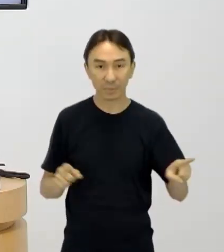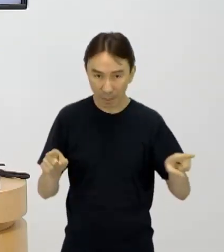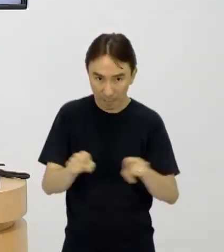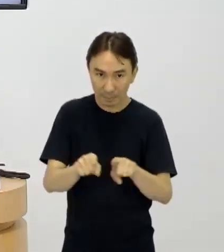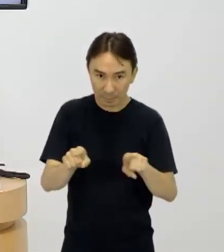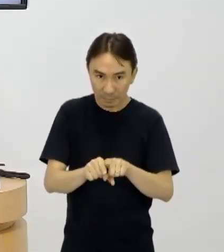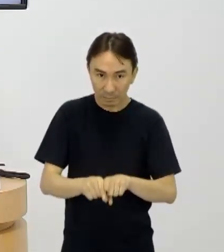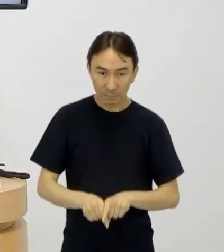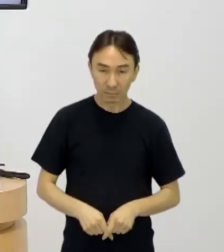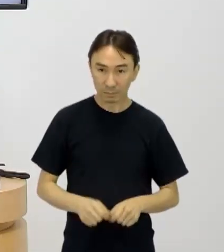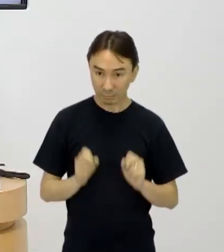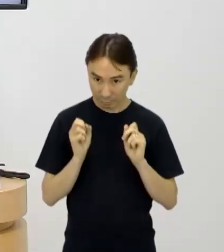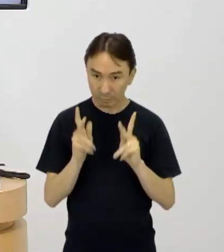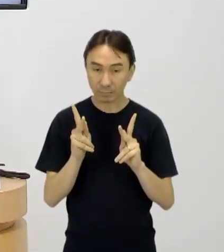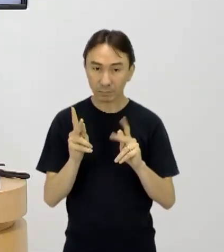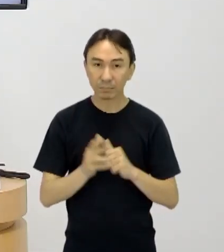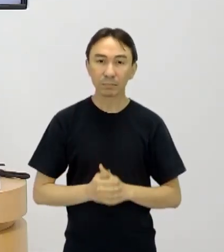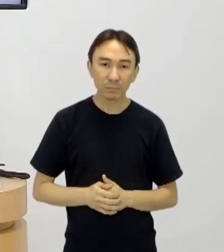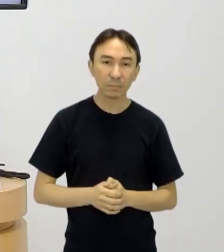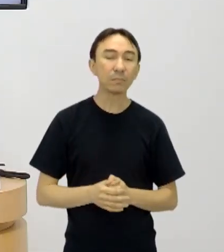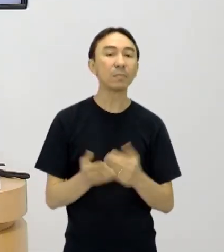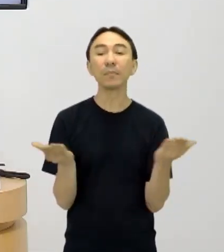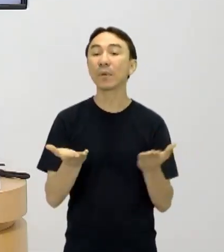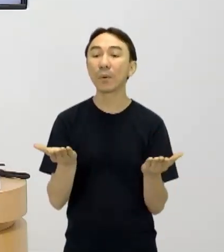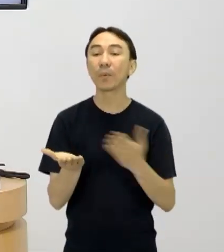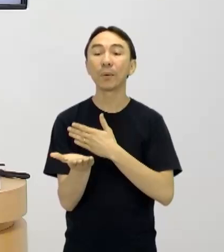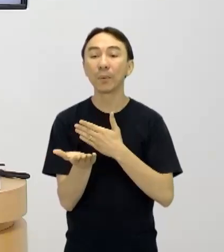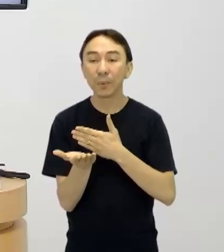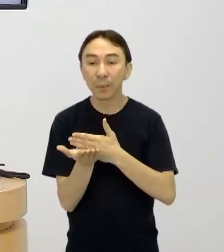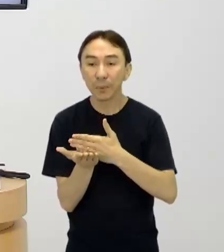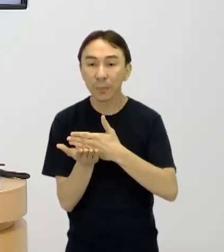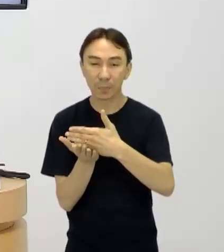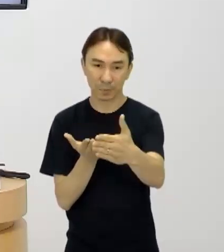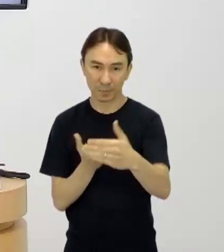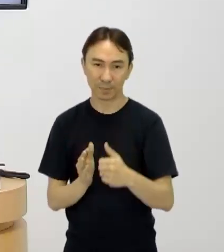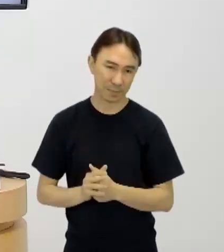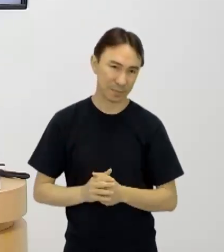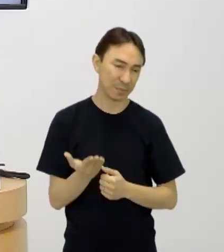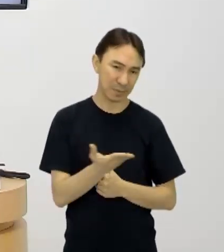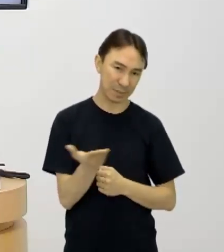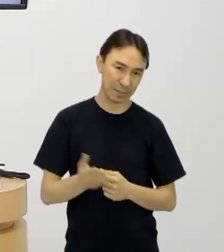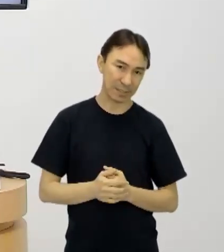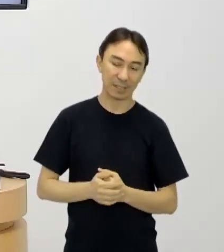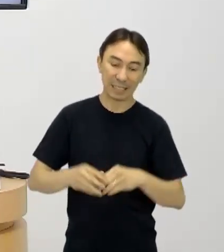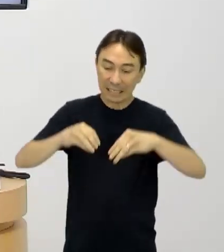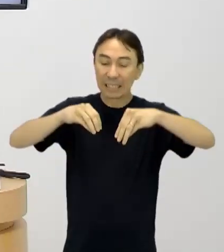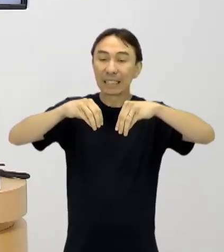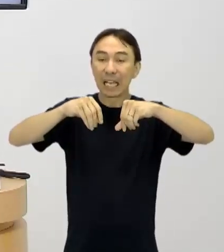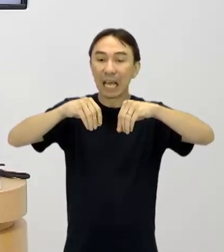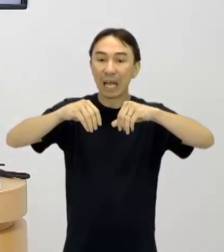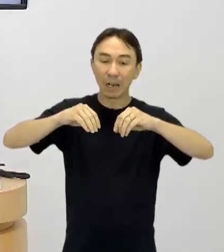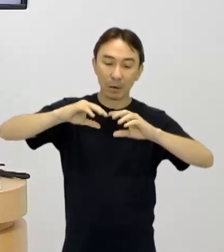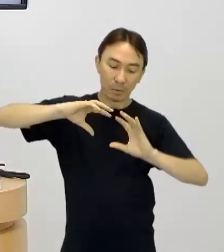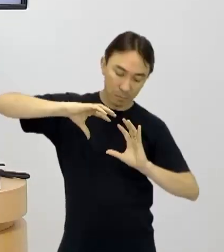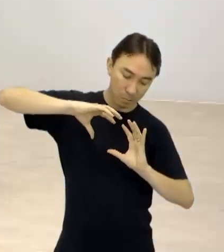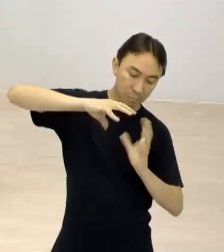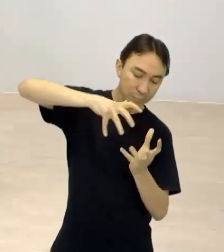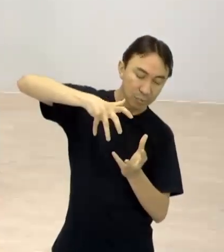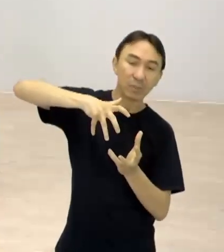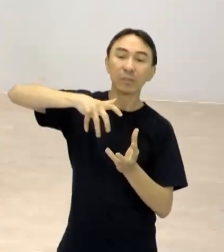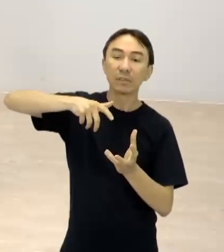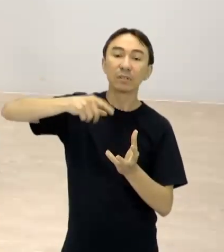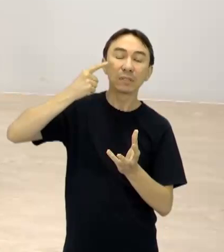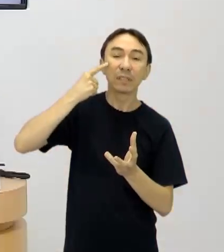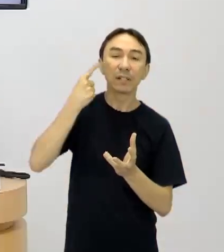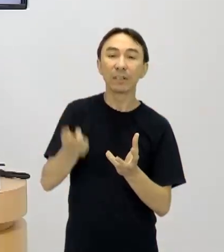vamos começar assim. Vamos começar com o que você já viu da Terra, viu e ouviu, né, Joel? Sim. Então nós vamos